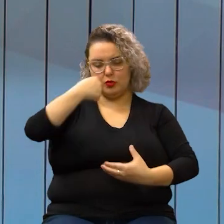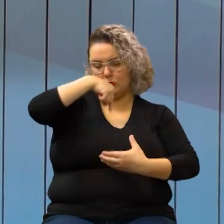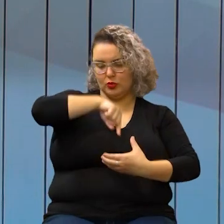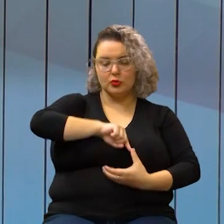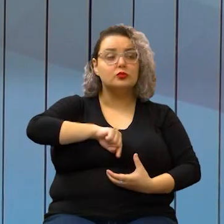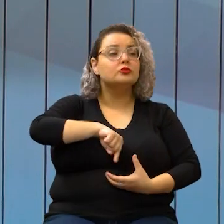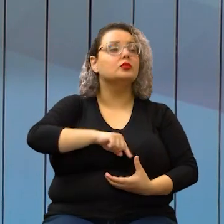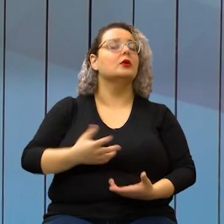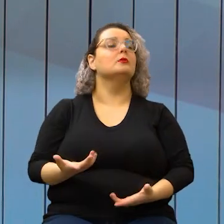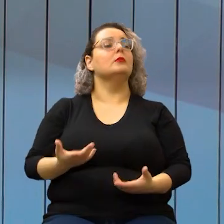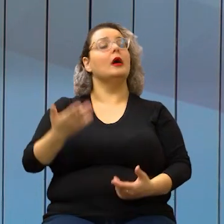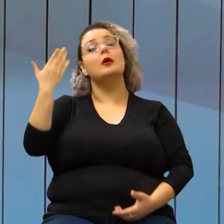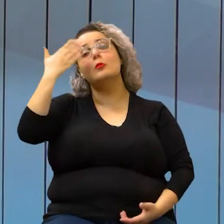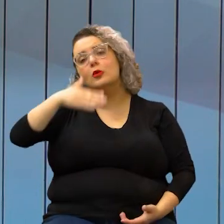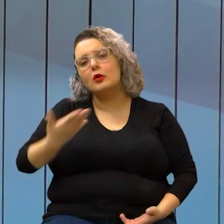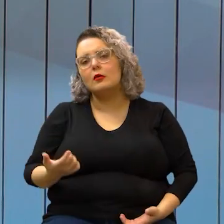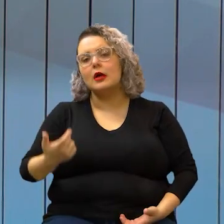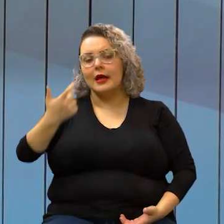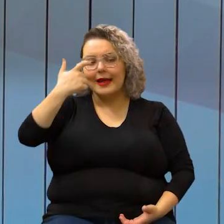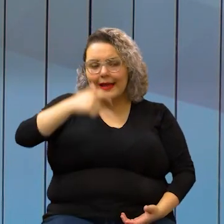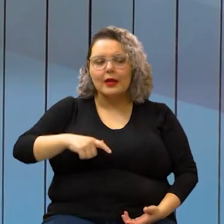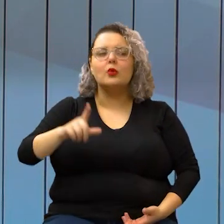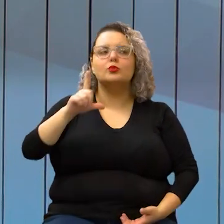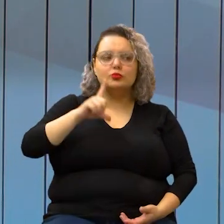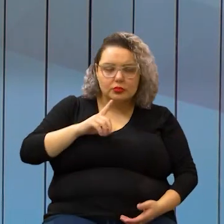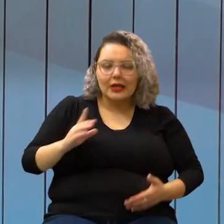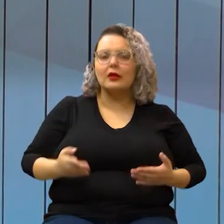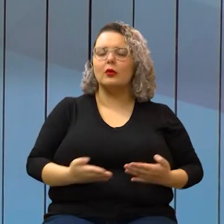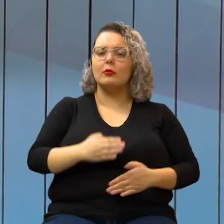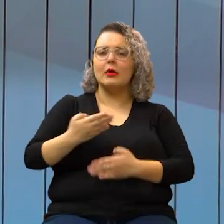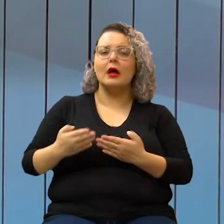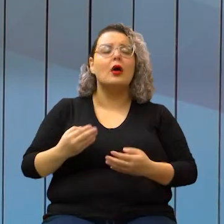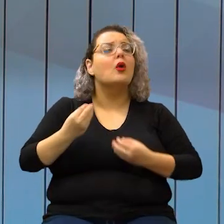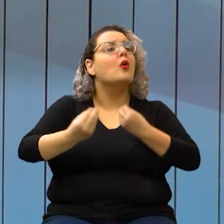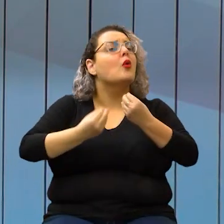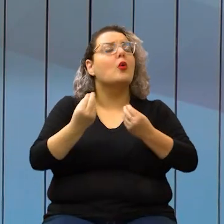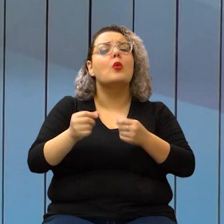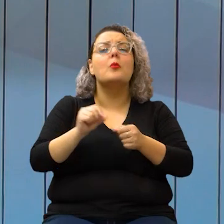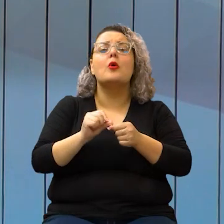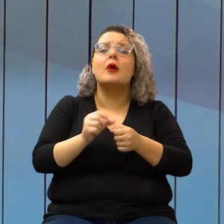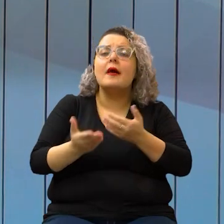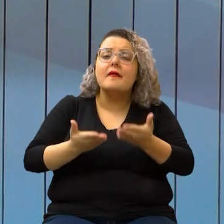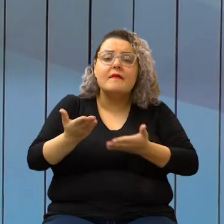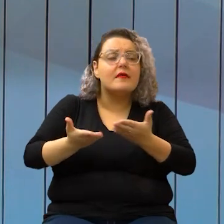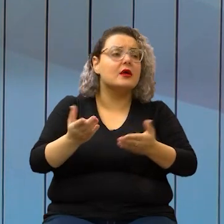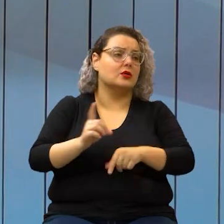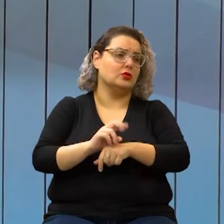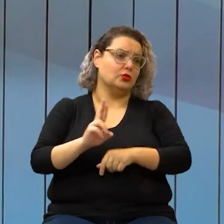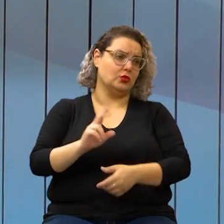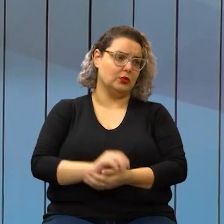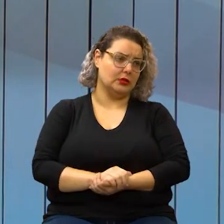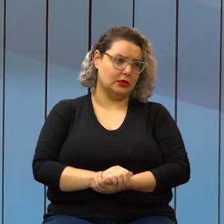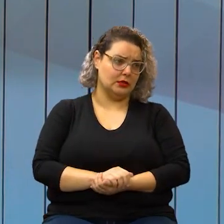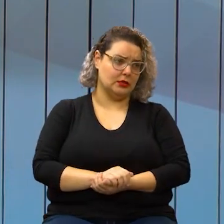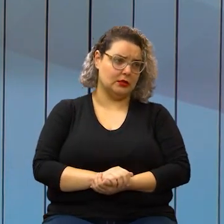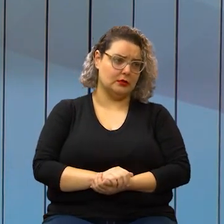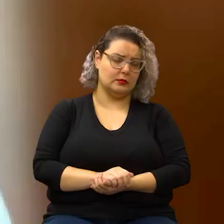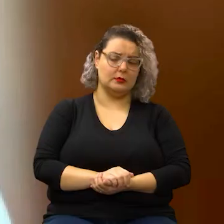acabo comprovando que realmente eu estou com essa bactéria. Como é que é feito o tratamento,